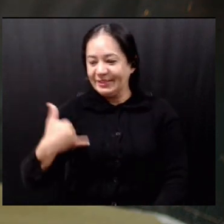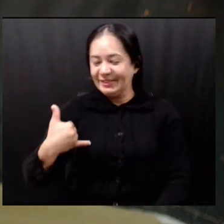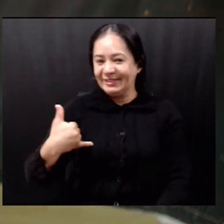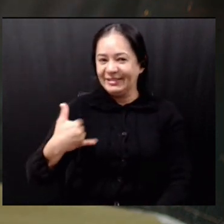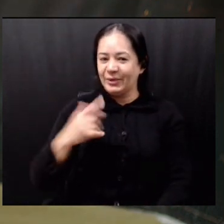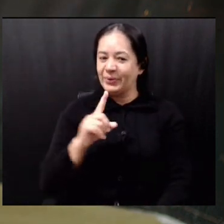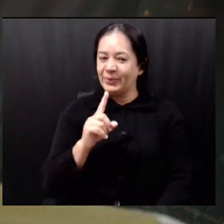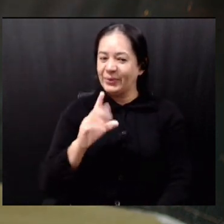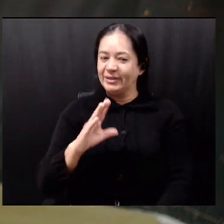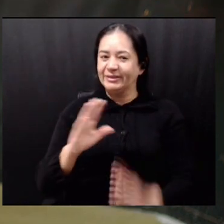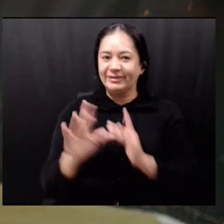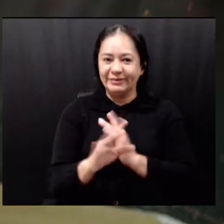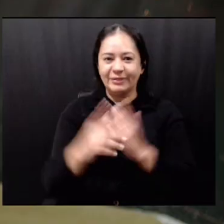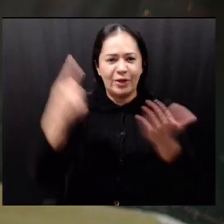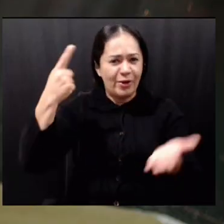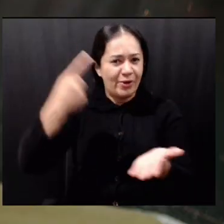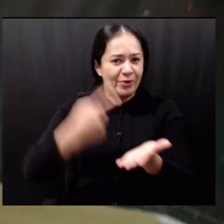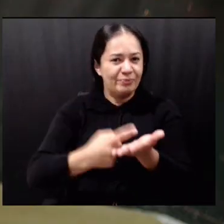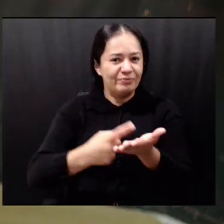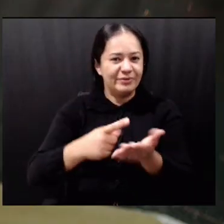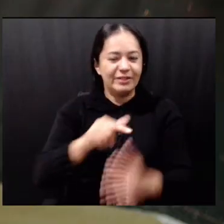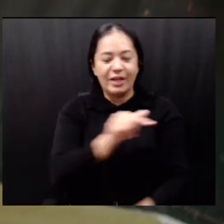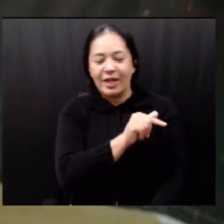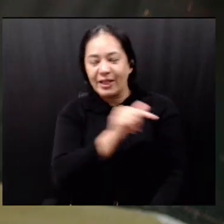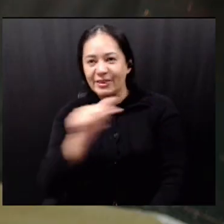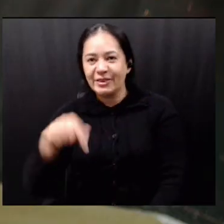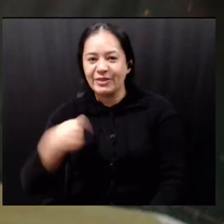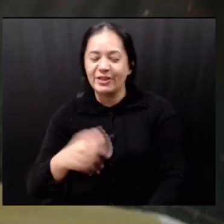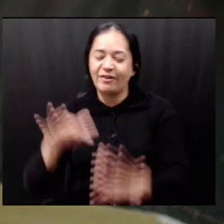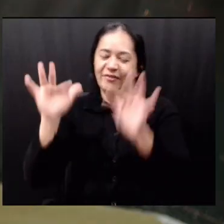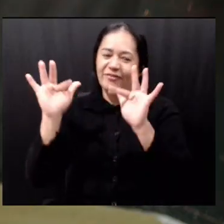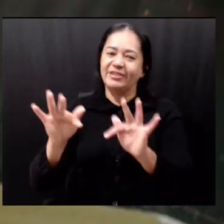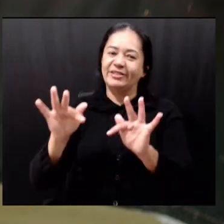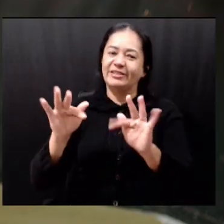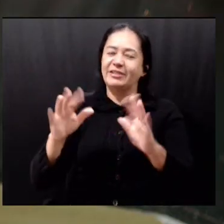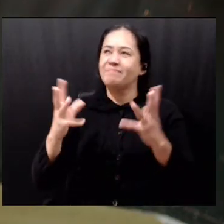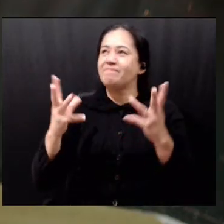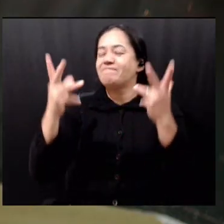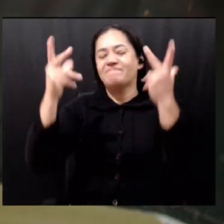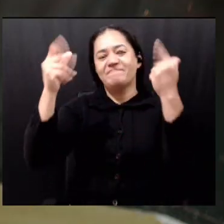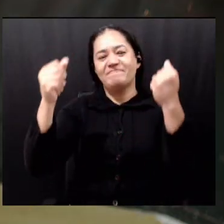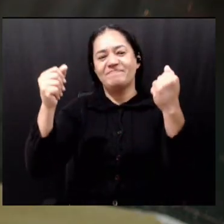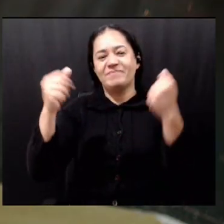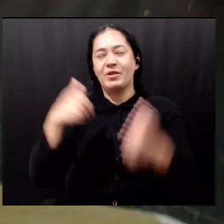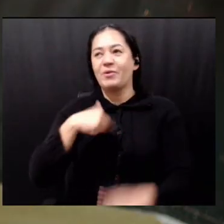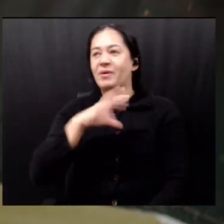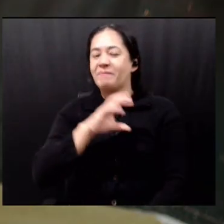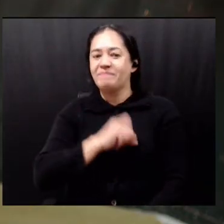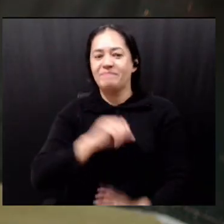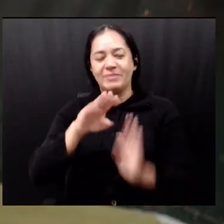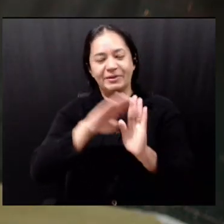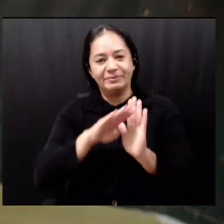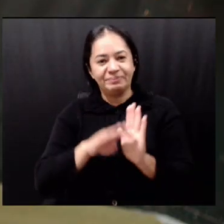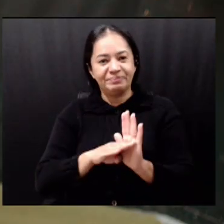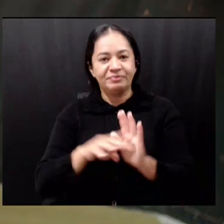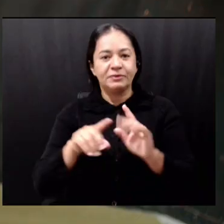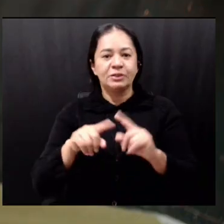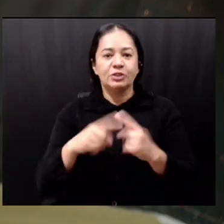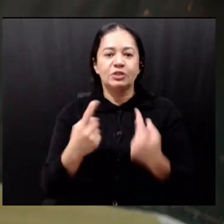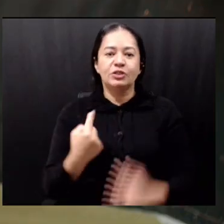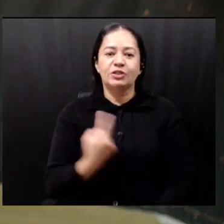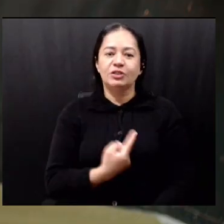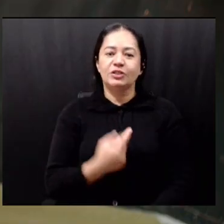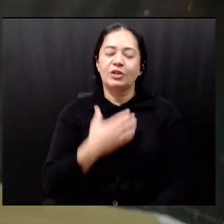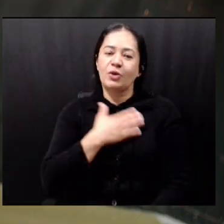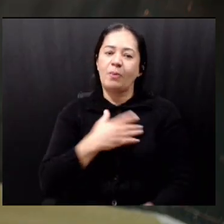Combinado? A gente encerra a nossa semana com chave de ouro. Super adorei o programa de hoje. Aliás, todos os programas a gente sempre gosta, porque a gente tem